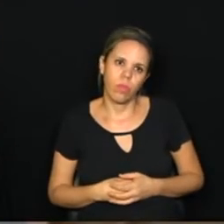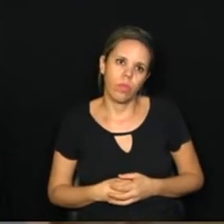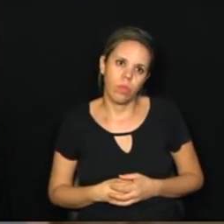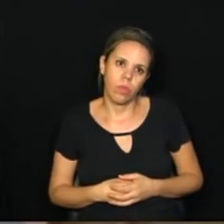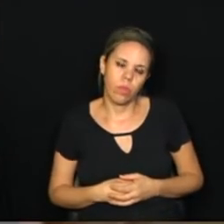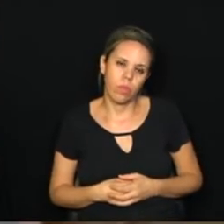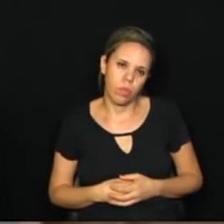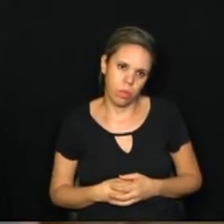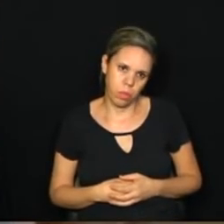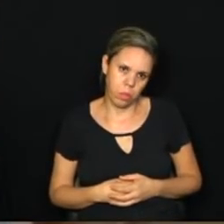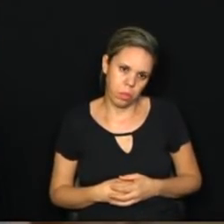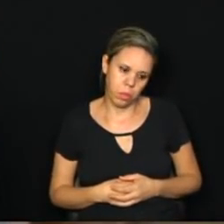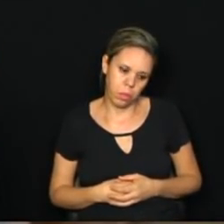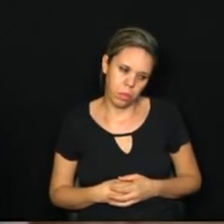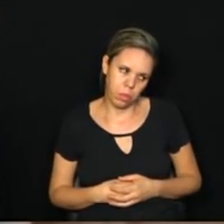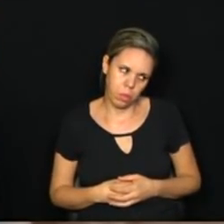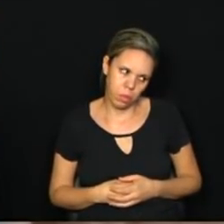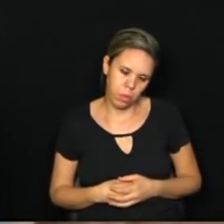uma